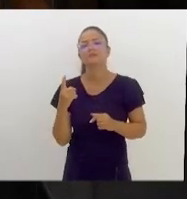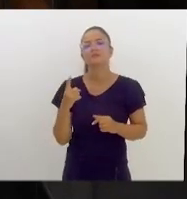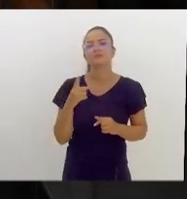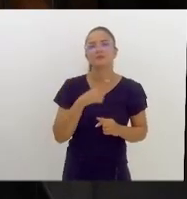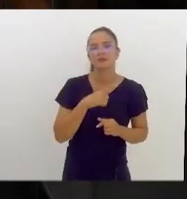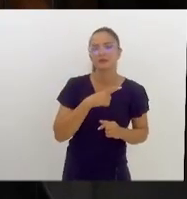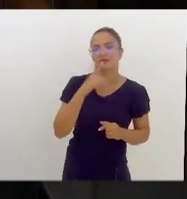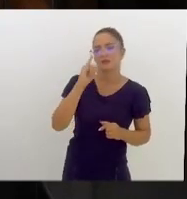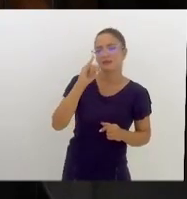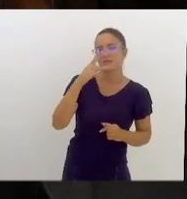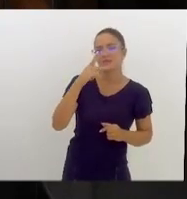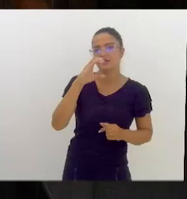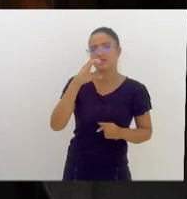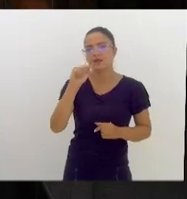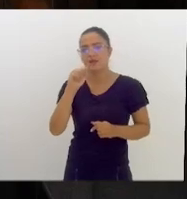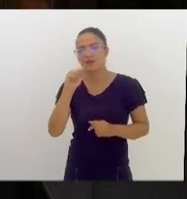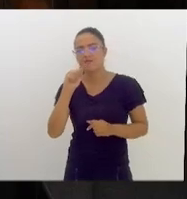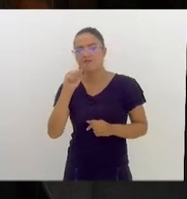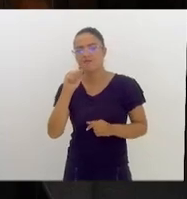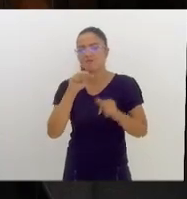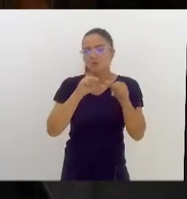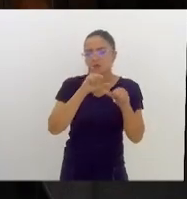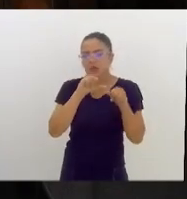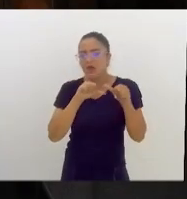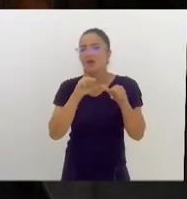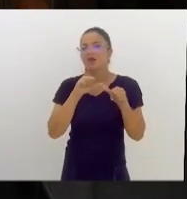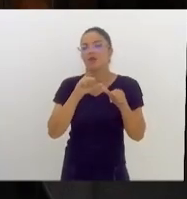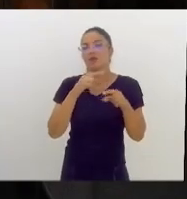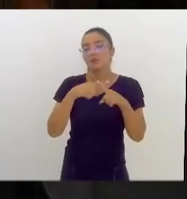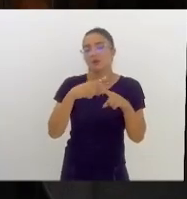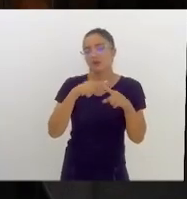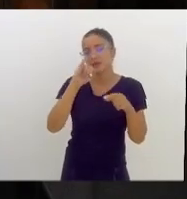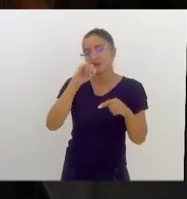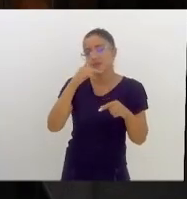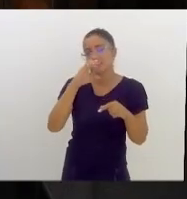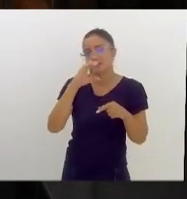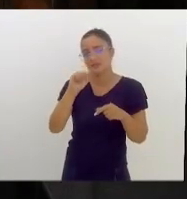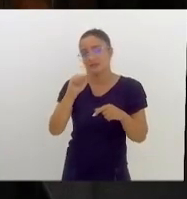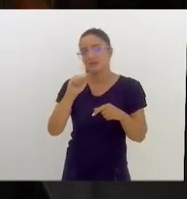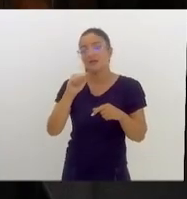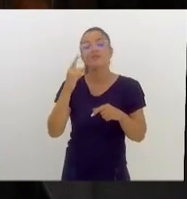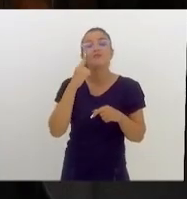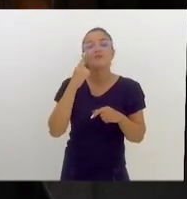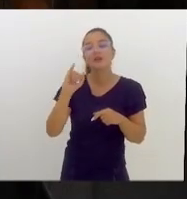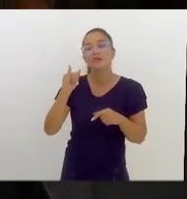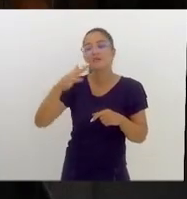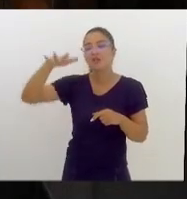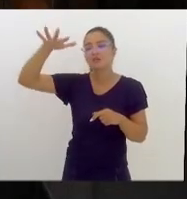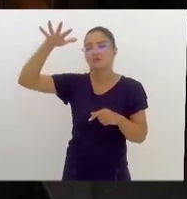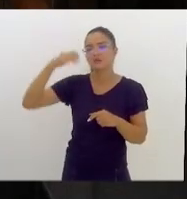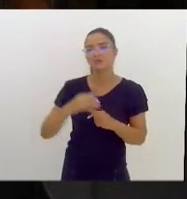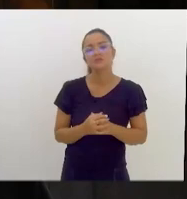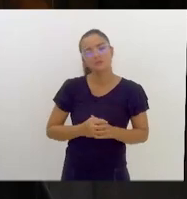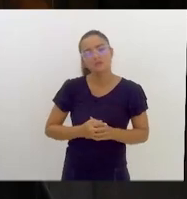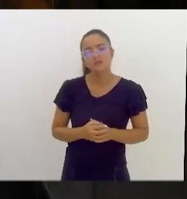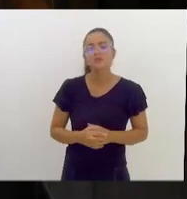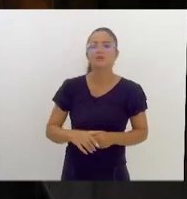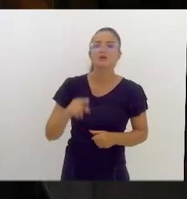pelo IPCA, que é o índice oficial que mede a inflação, ela